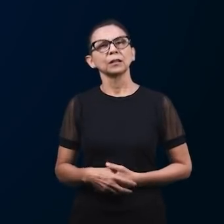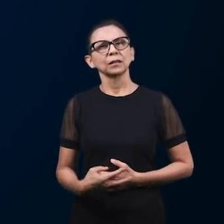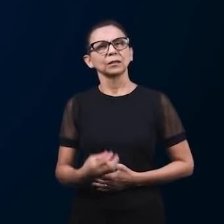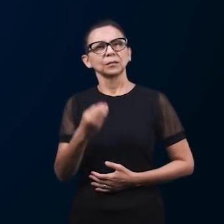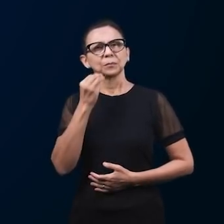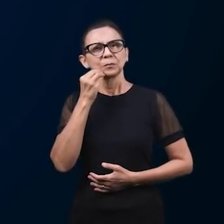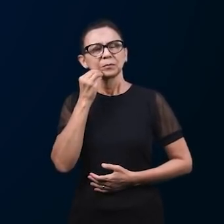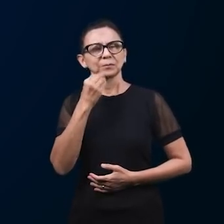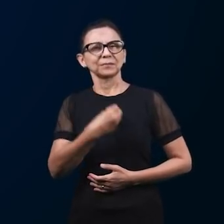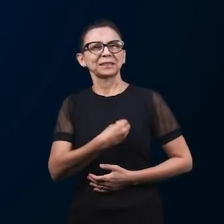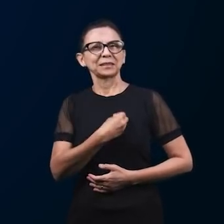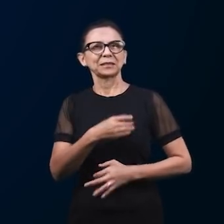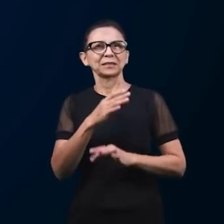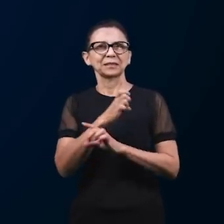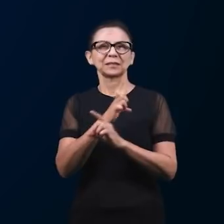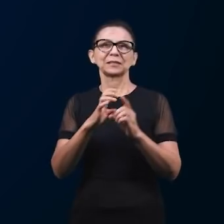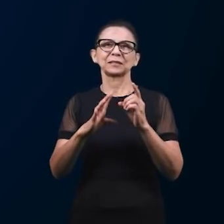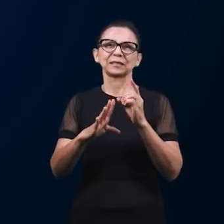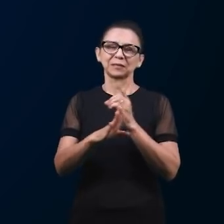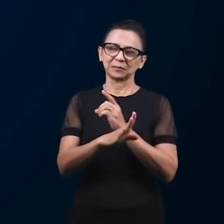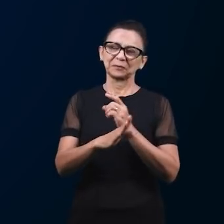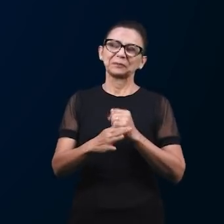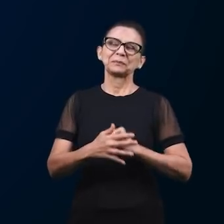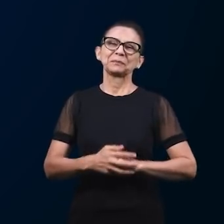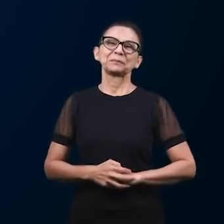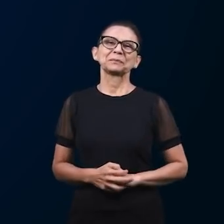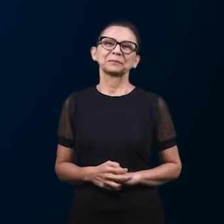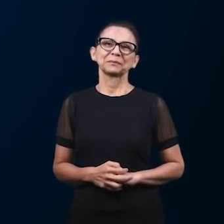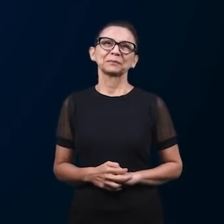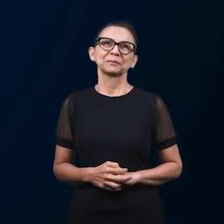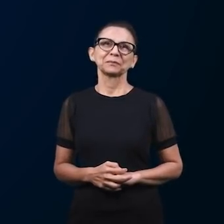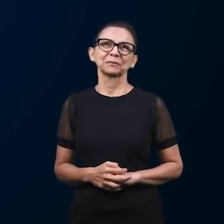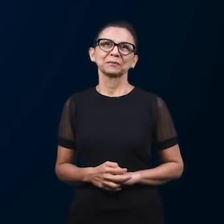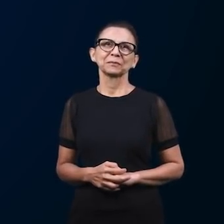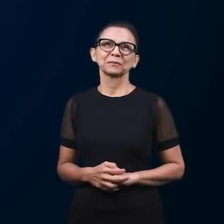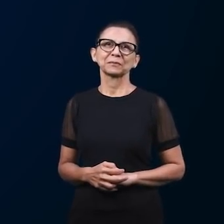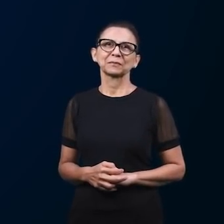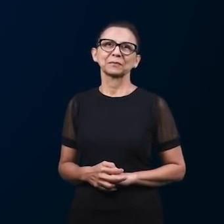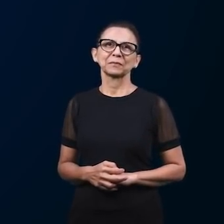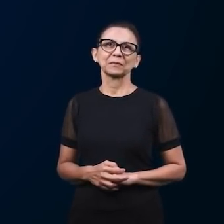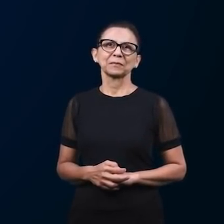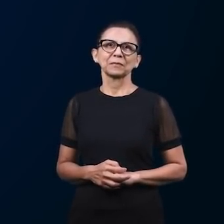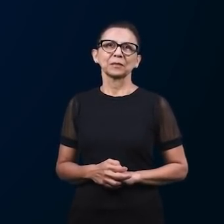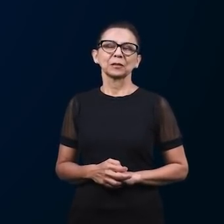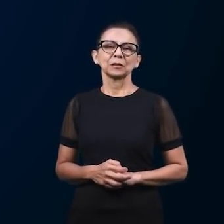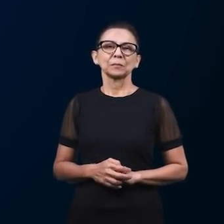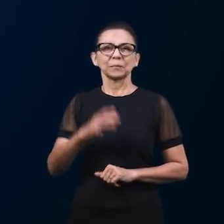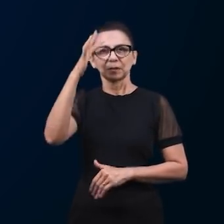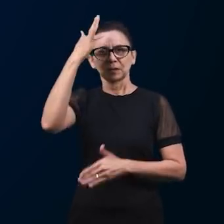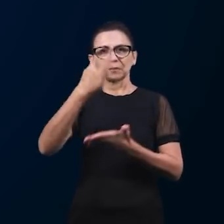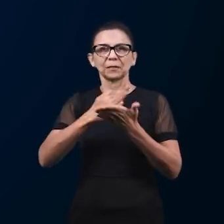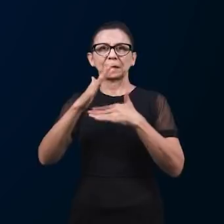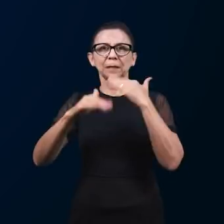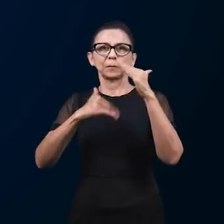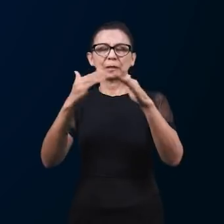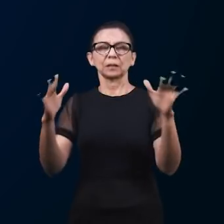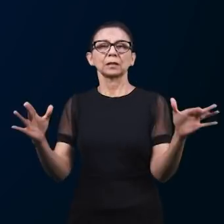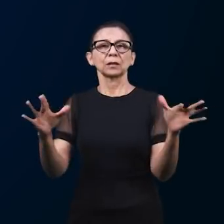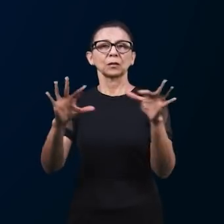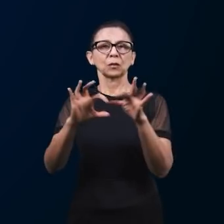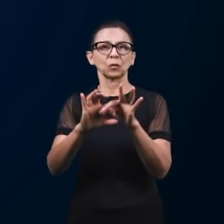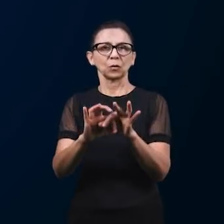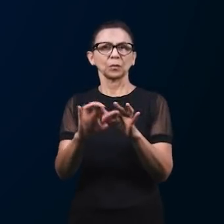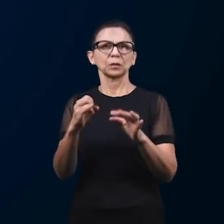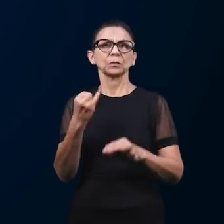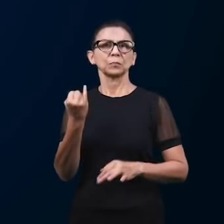oportunidade de participar com vocês na Escola Bíblica Dominical, na comunhão e no crescimento da fé.